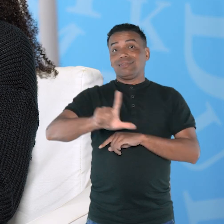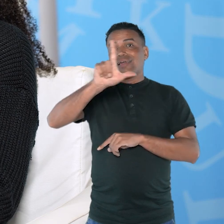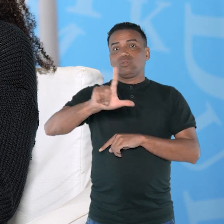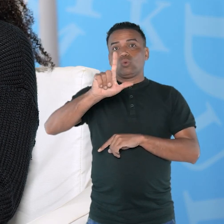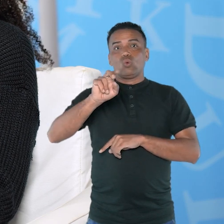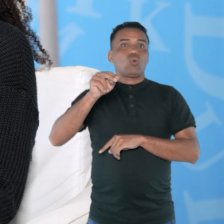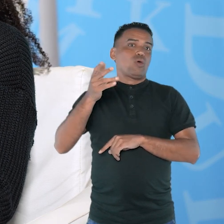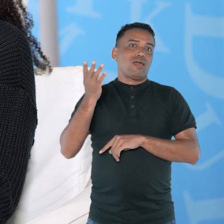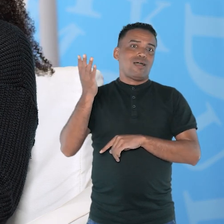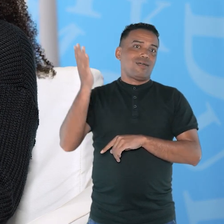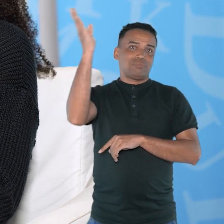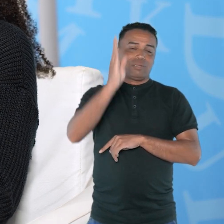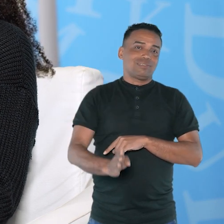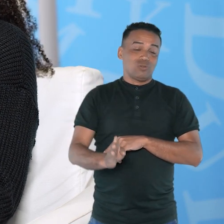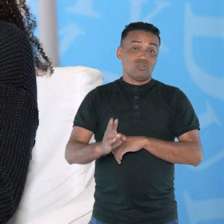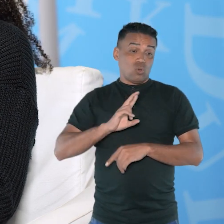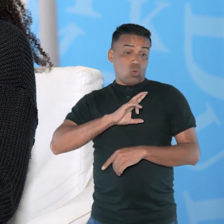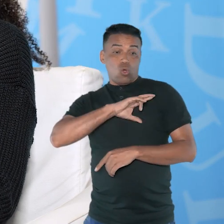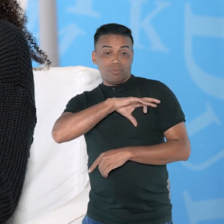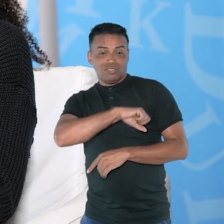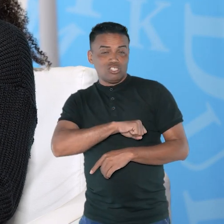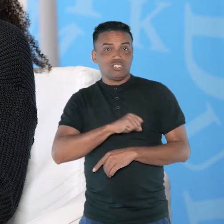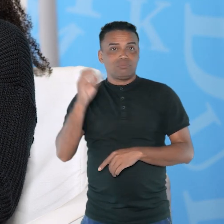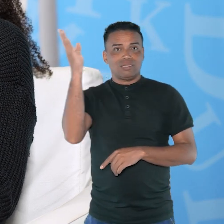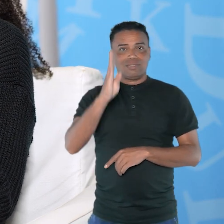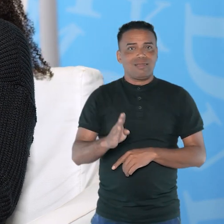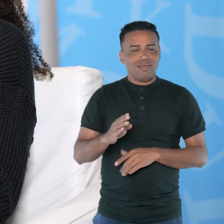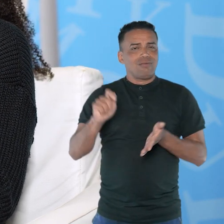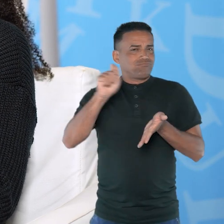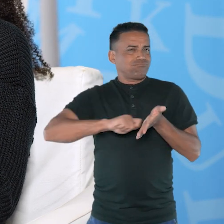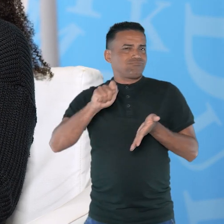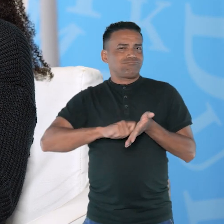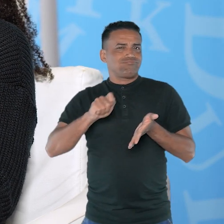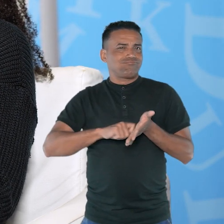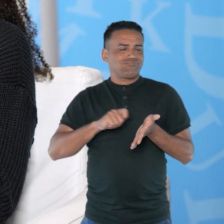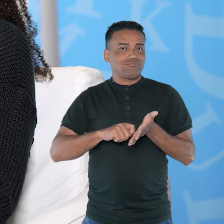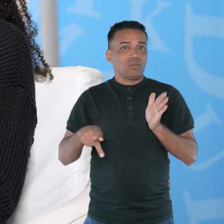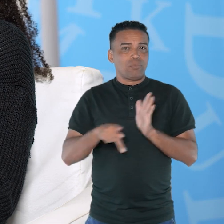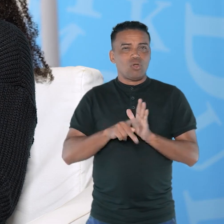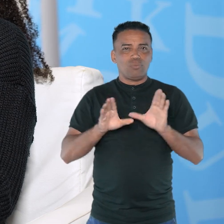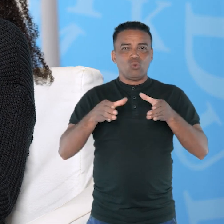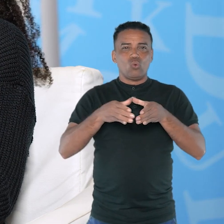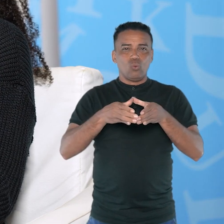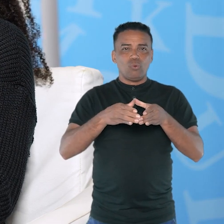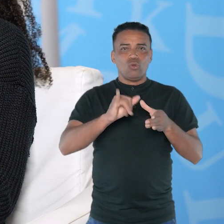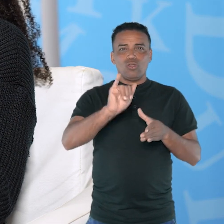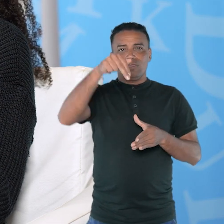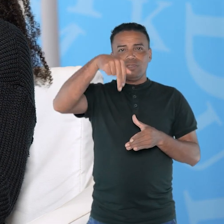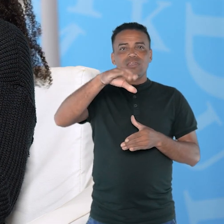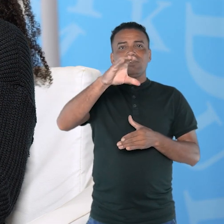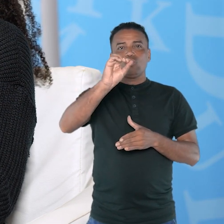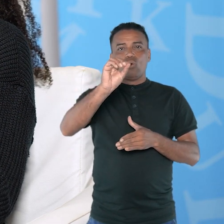romantismo brasileiro, com os escritores ali da Inconfidência e tudo. A literatura,